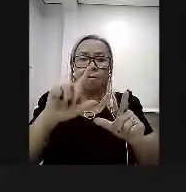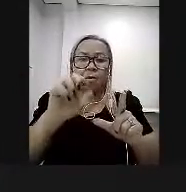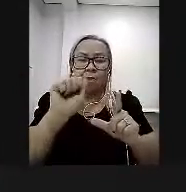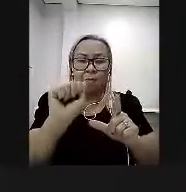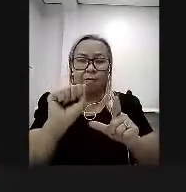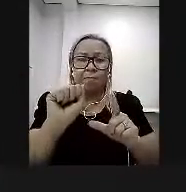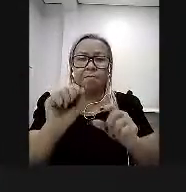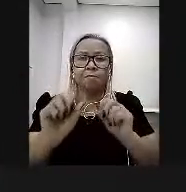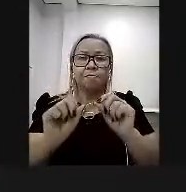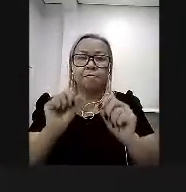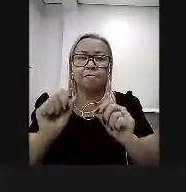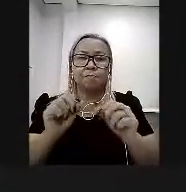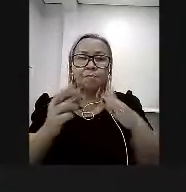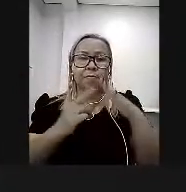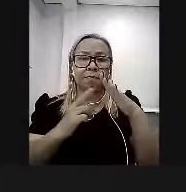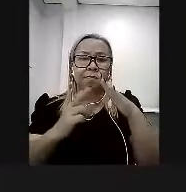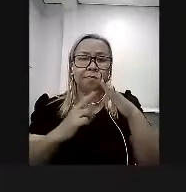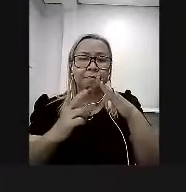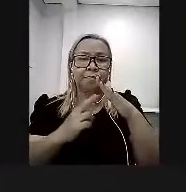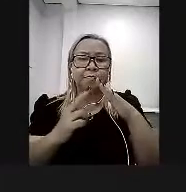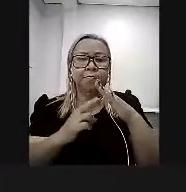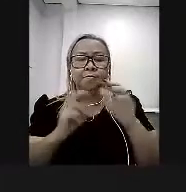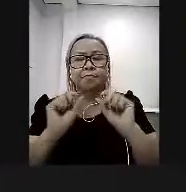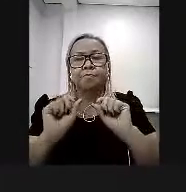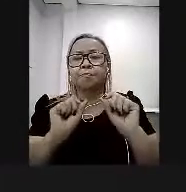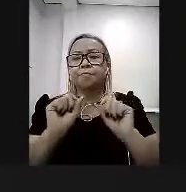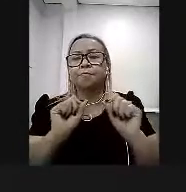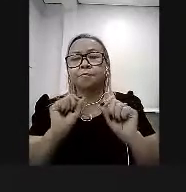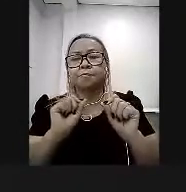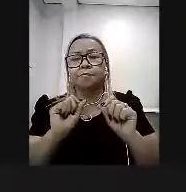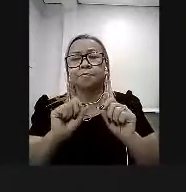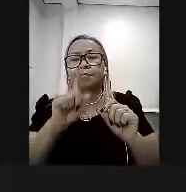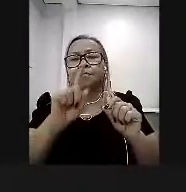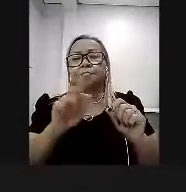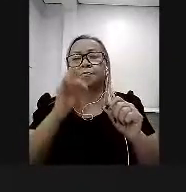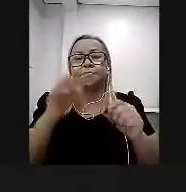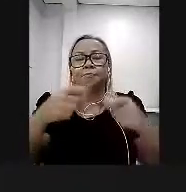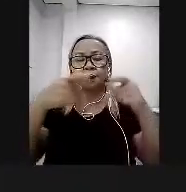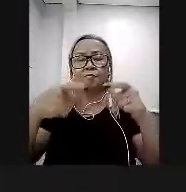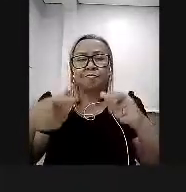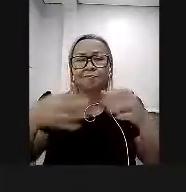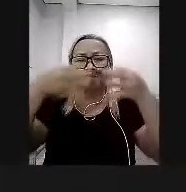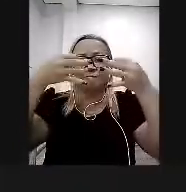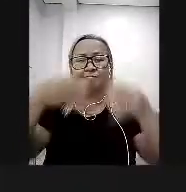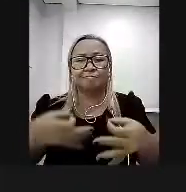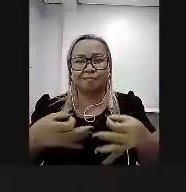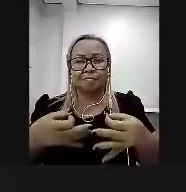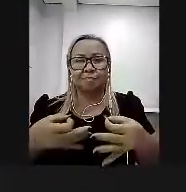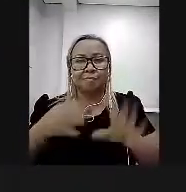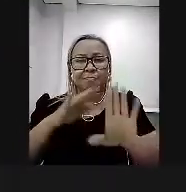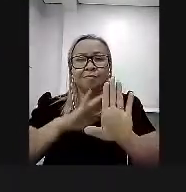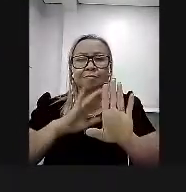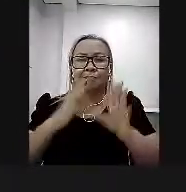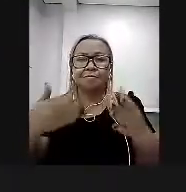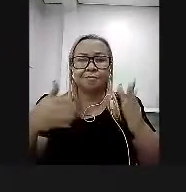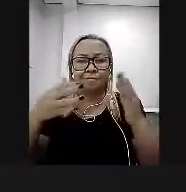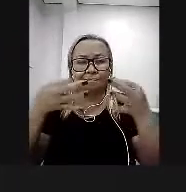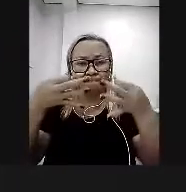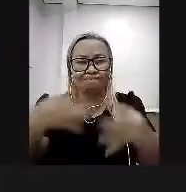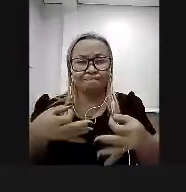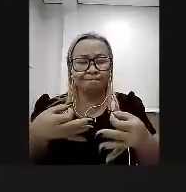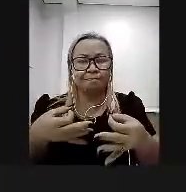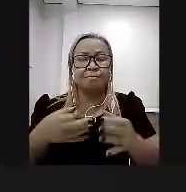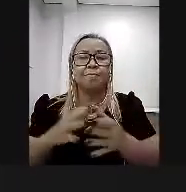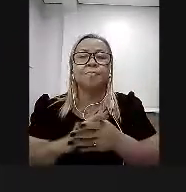E a rodoviária, quer dizer, seria o local ideal mesmo para esse trabalho, sobretudo se